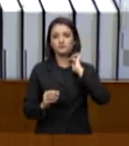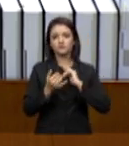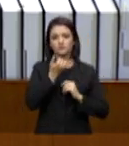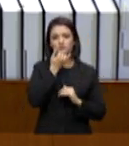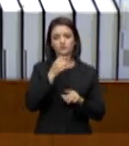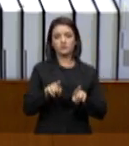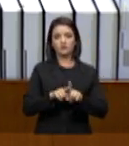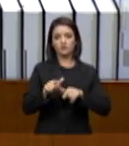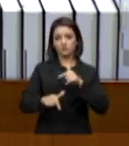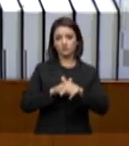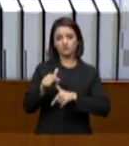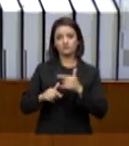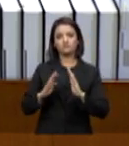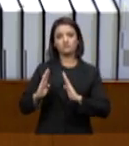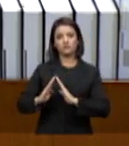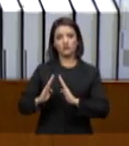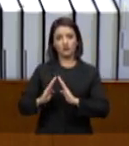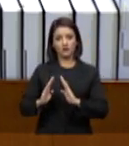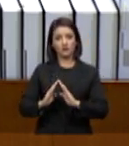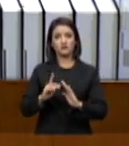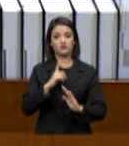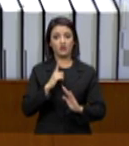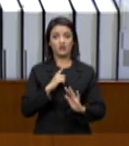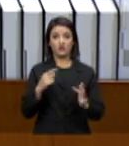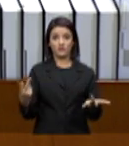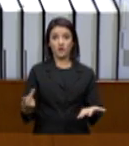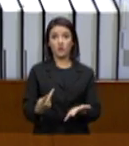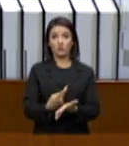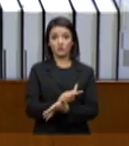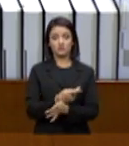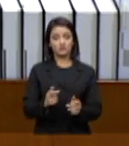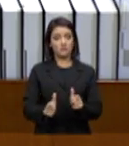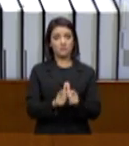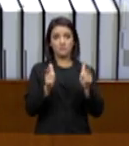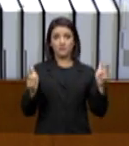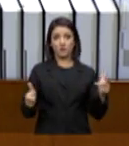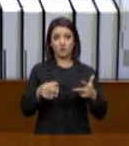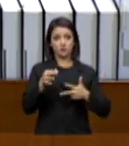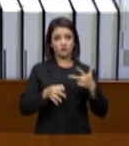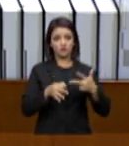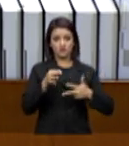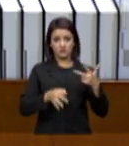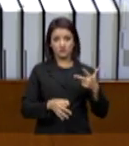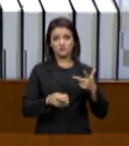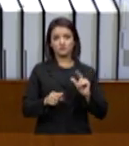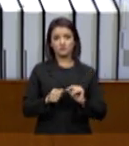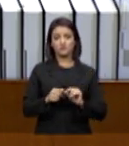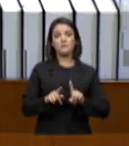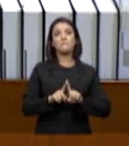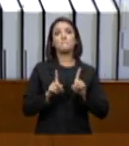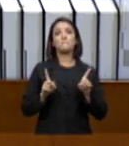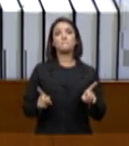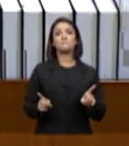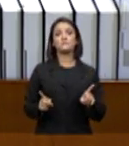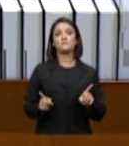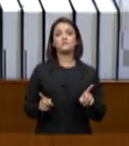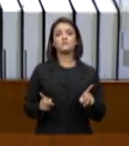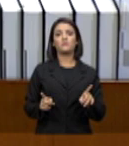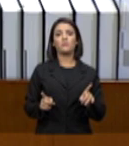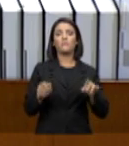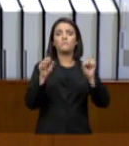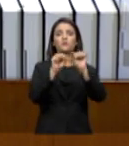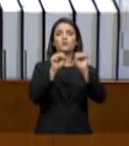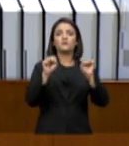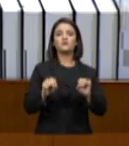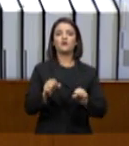medida amplamente adotada pelos órgãos judiciais do país no entanto o sistema de